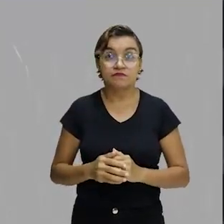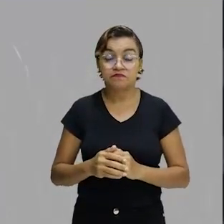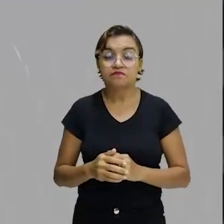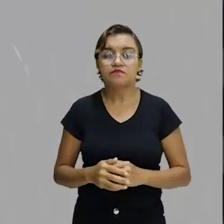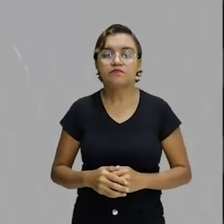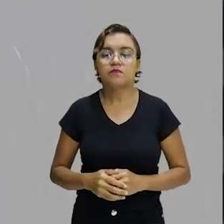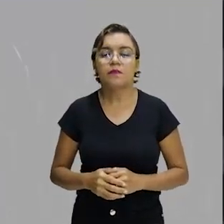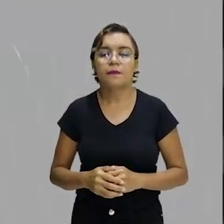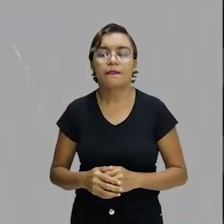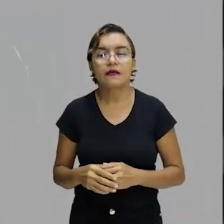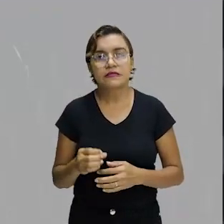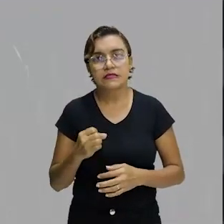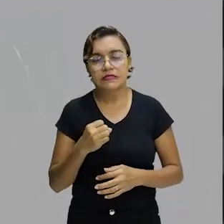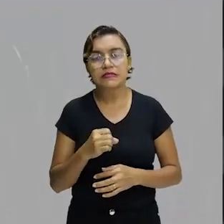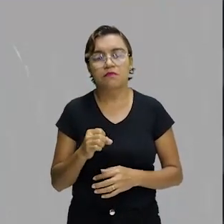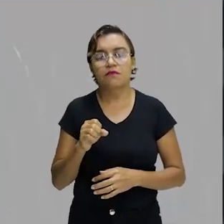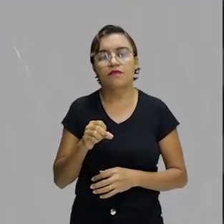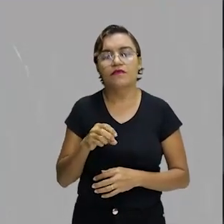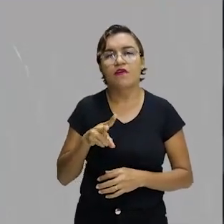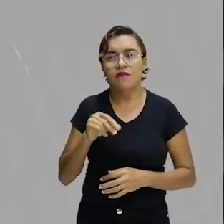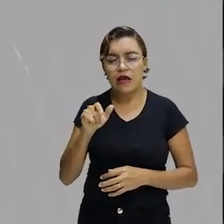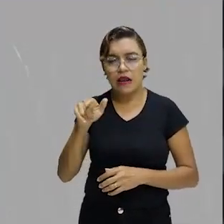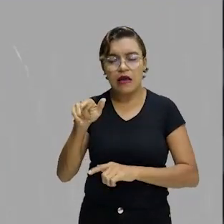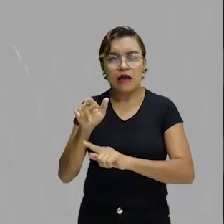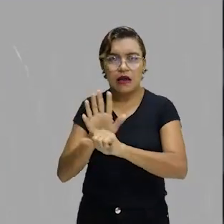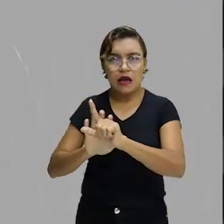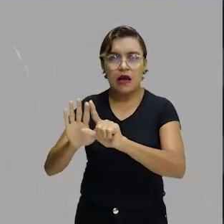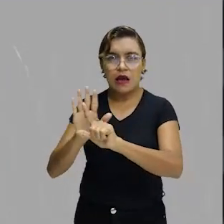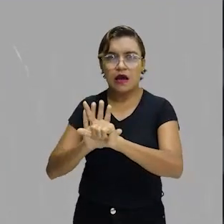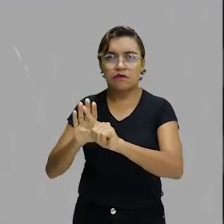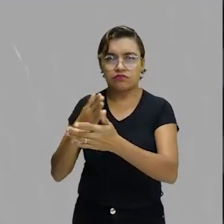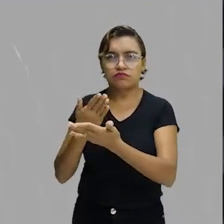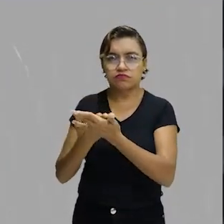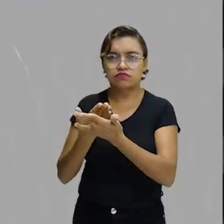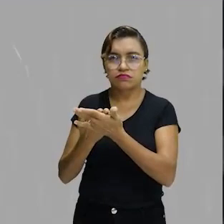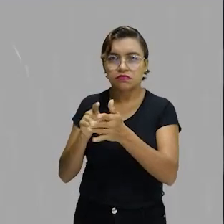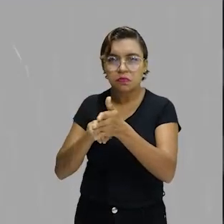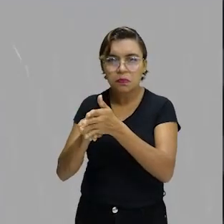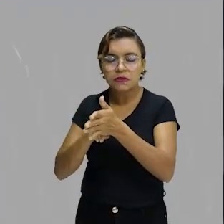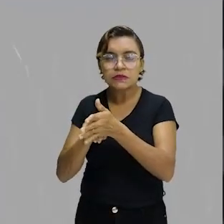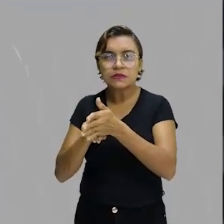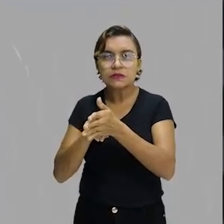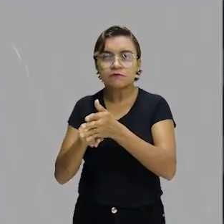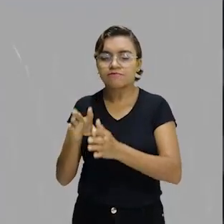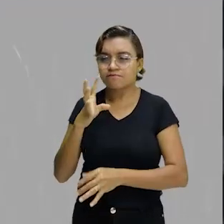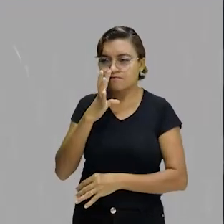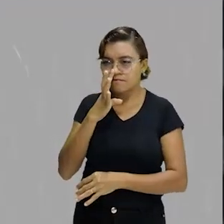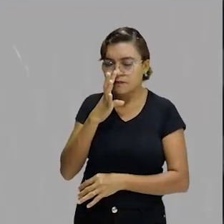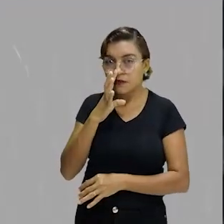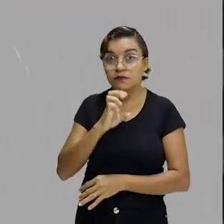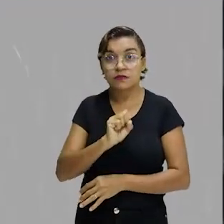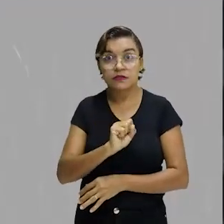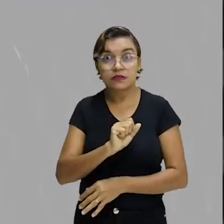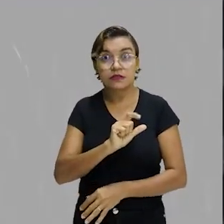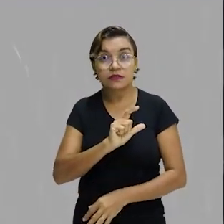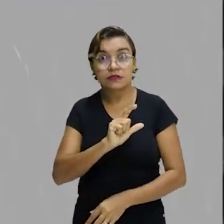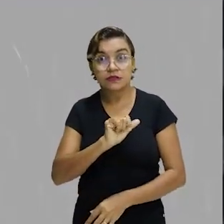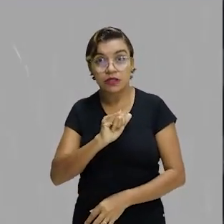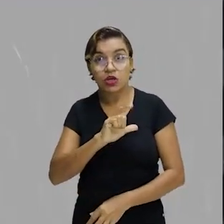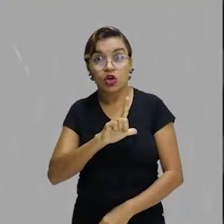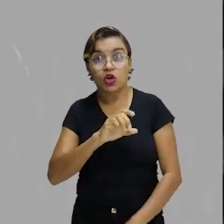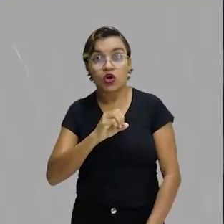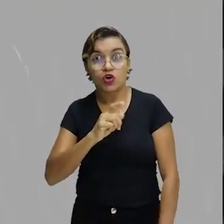elaboradas. Se você pegar a aula, dando um Gonçalves Dias lá na plataforma, vendo lá silogismo e suas